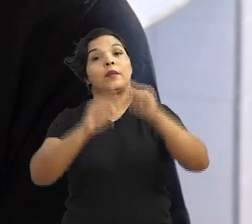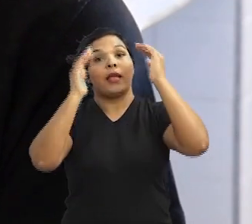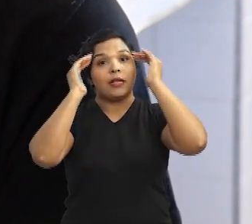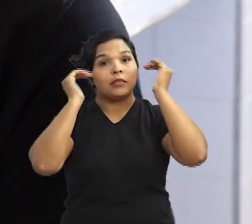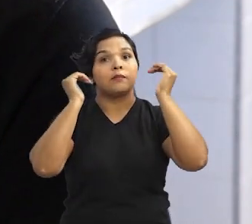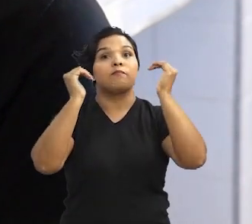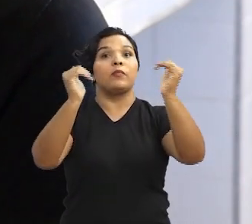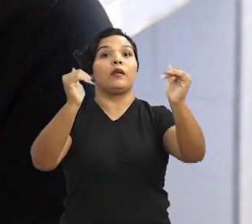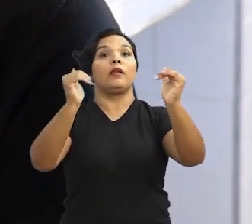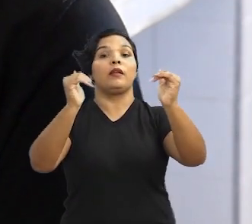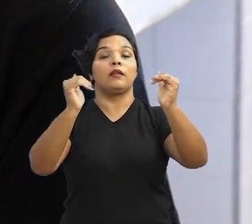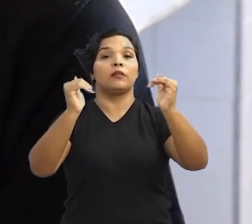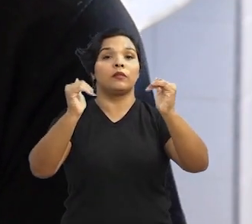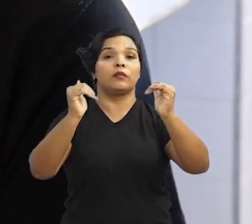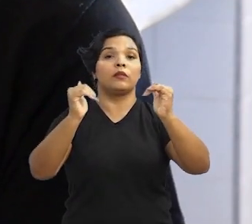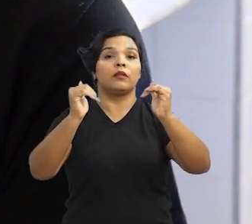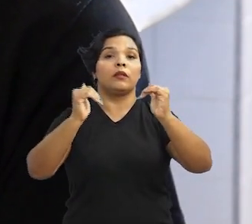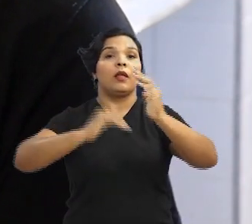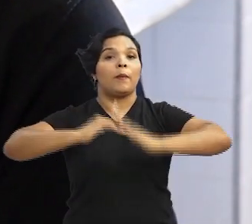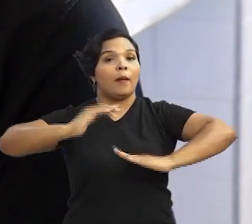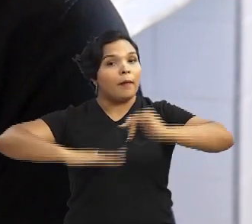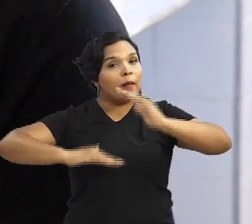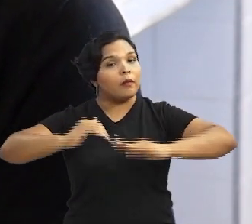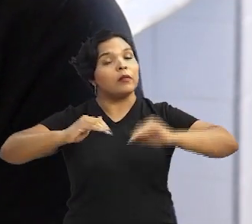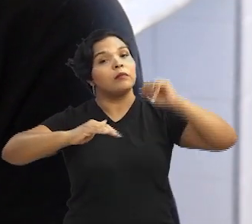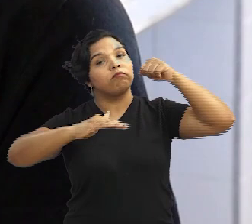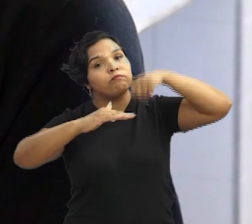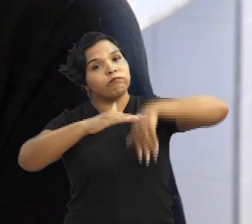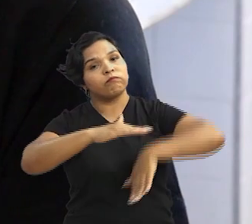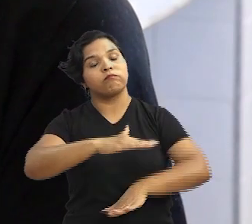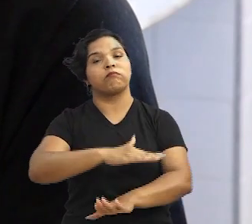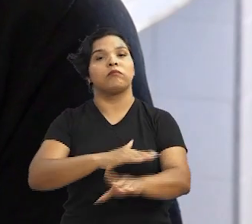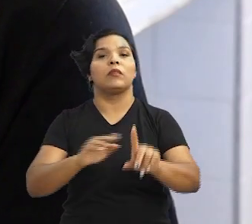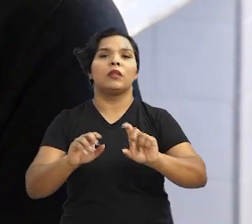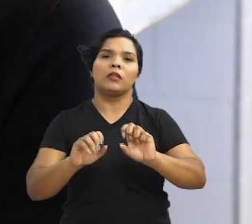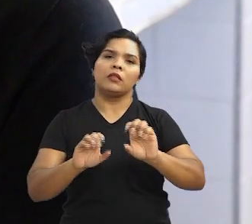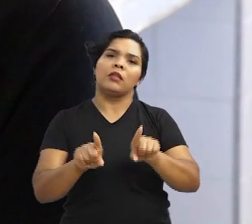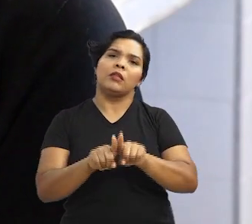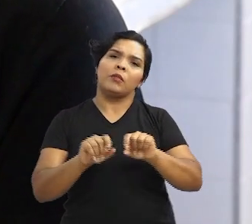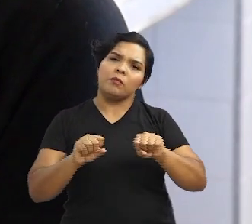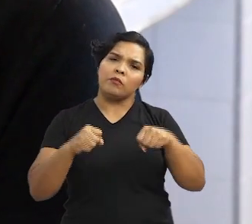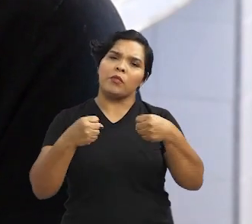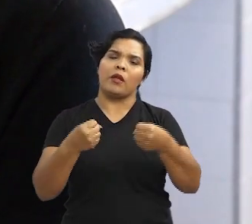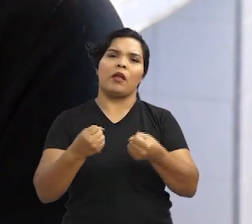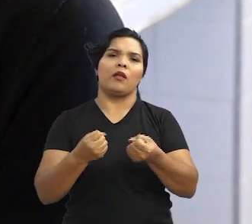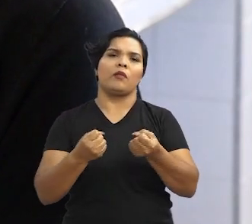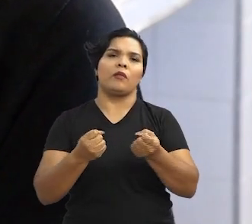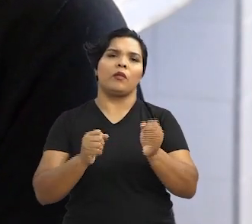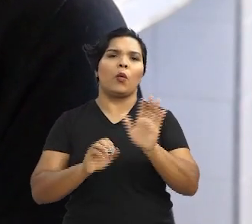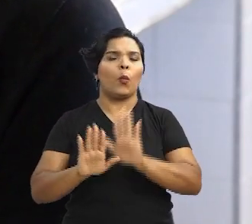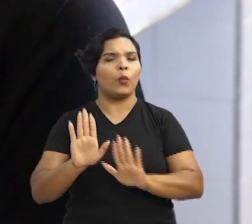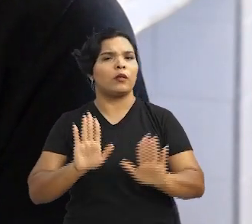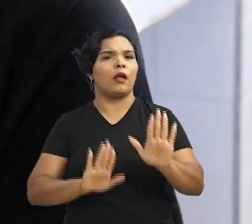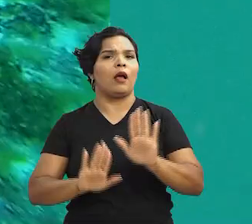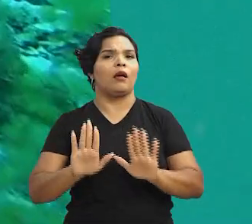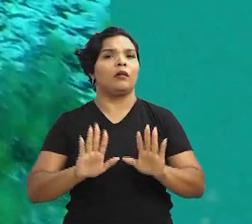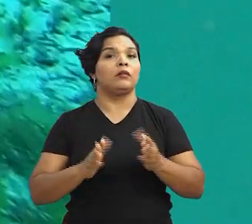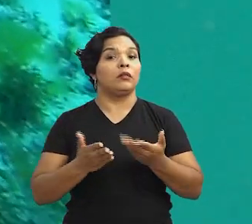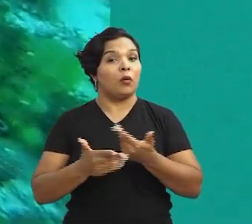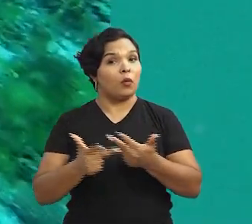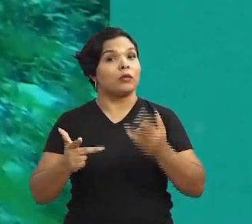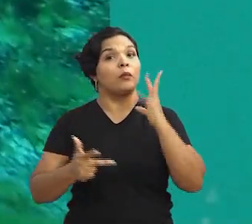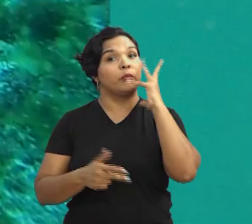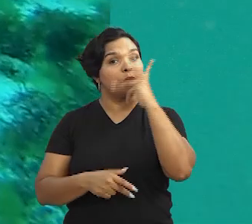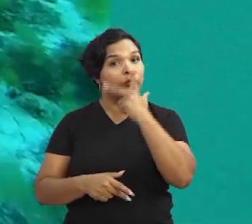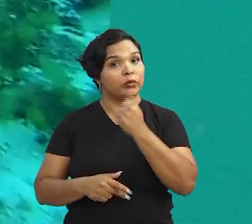mais respeito pelas atividades praticadas no parque e mais empenho em cuidar desse recurso, né? Tem muita